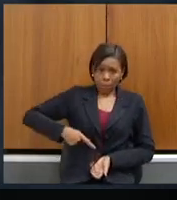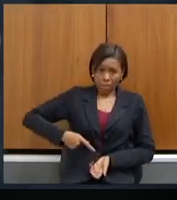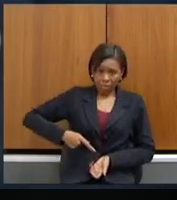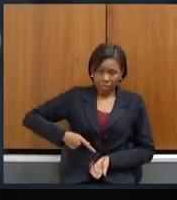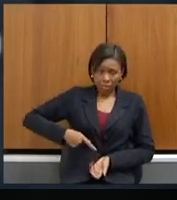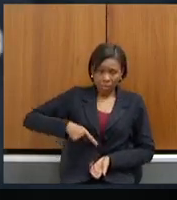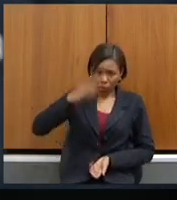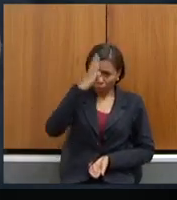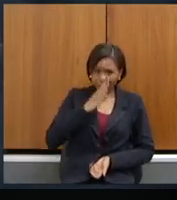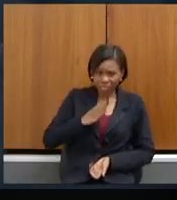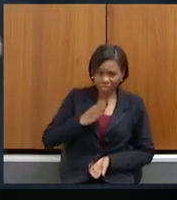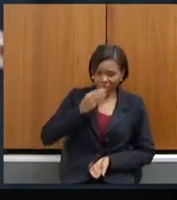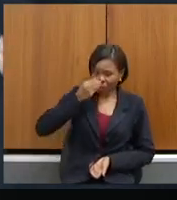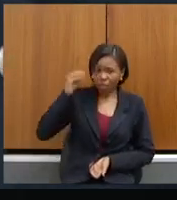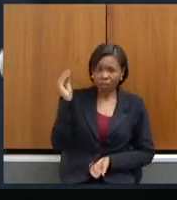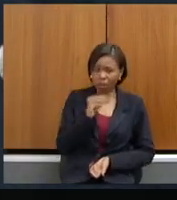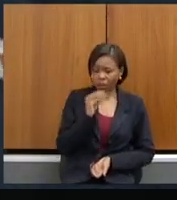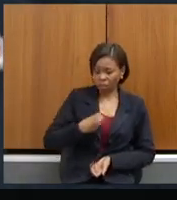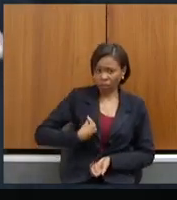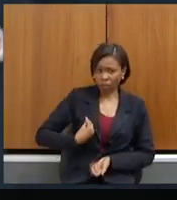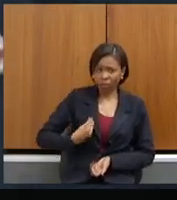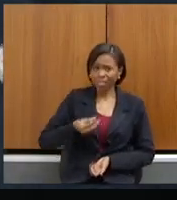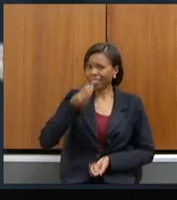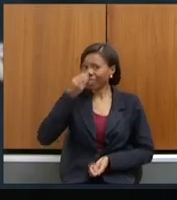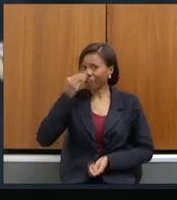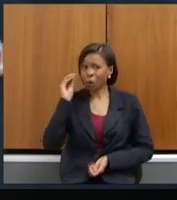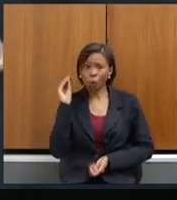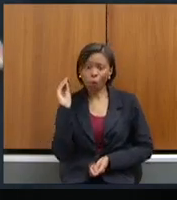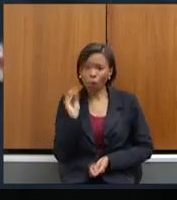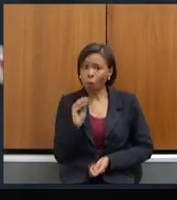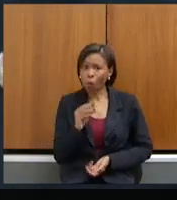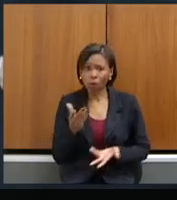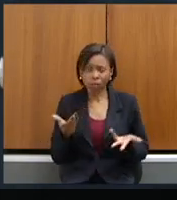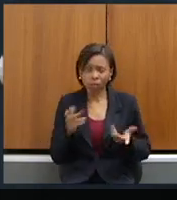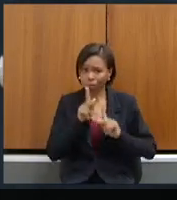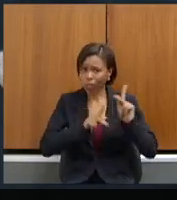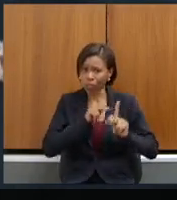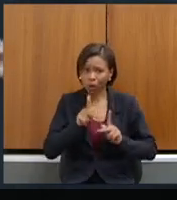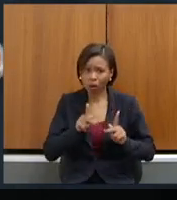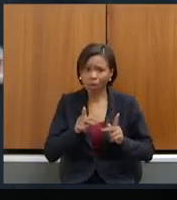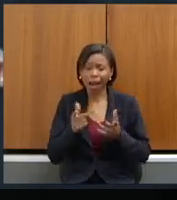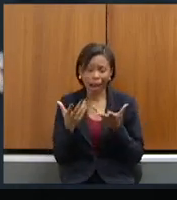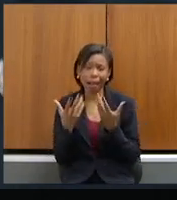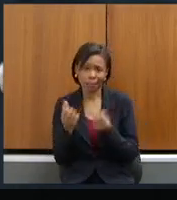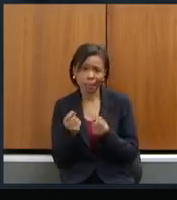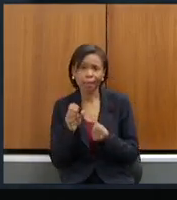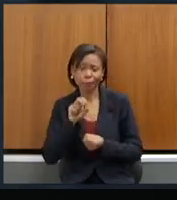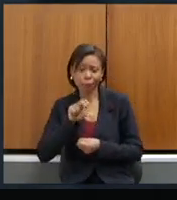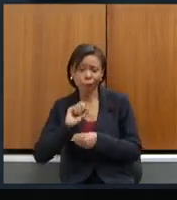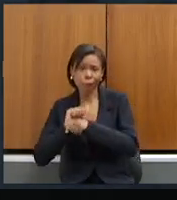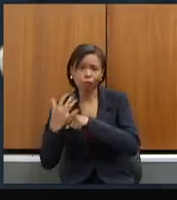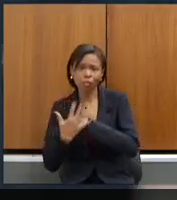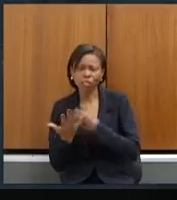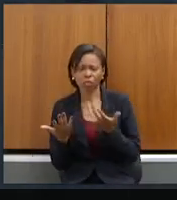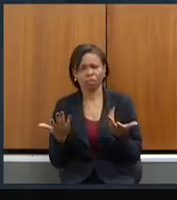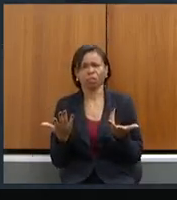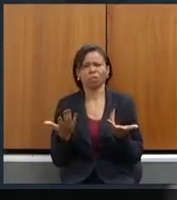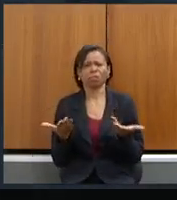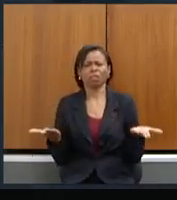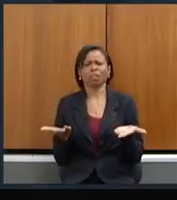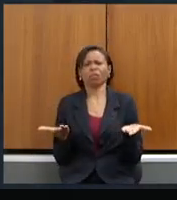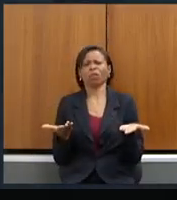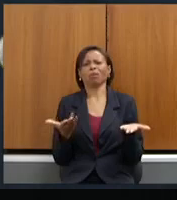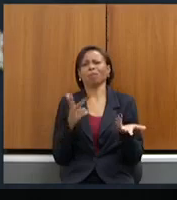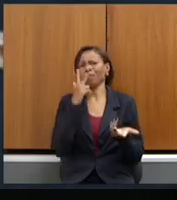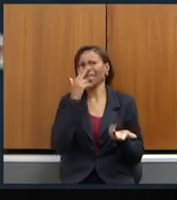vírus então Gostaríamos tudo Governador tivesse mais atitude mais decisão que o estado de guerra estado de